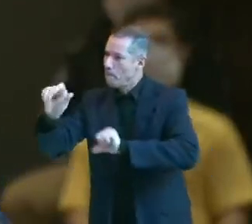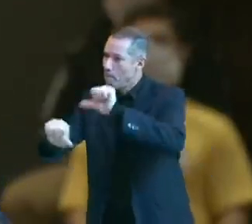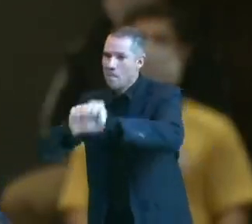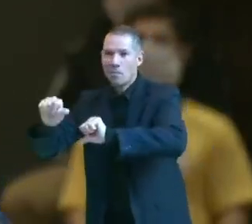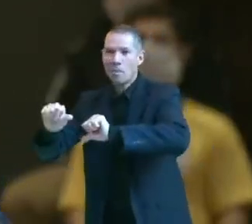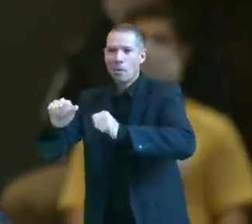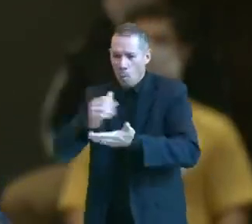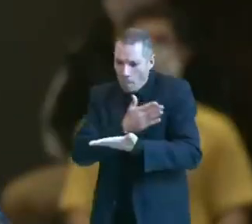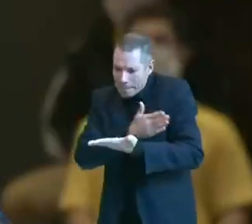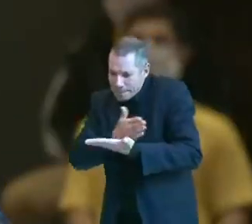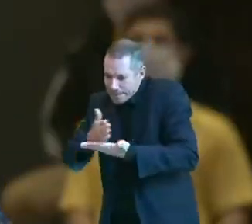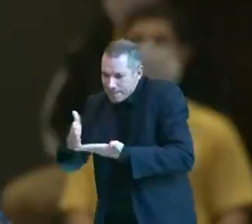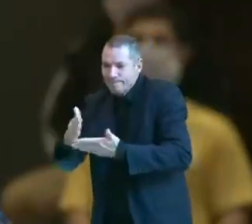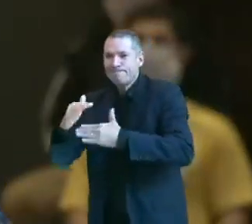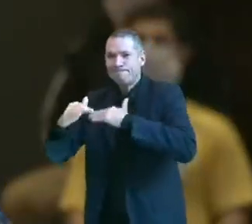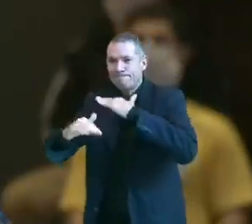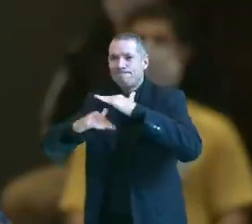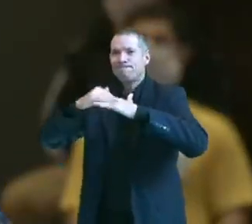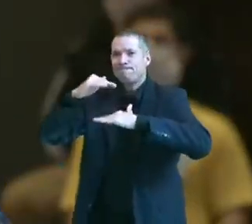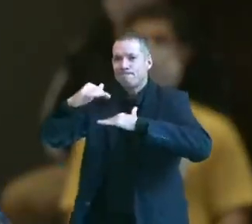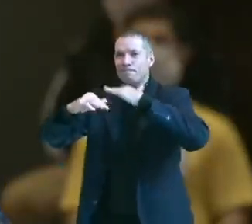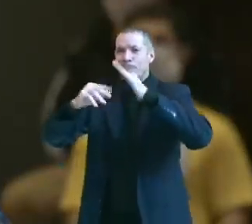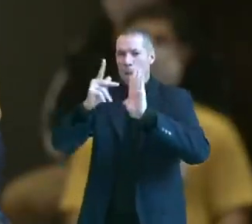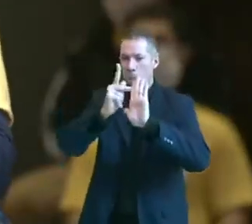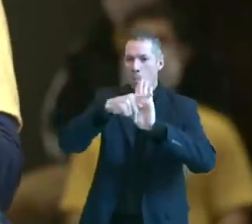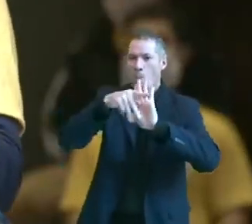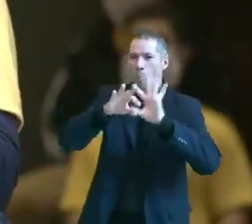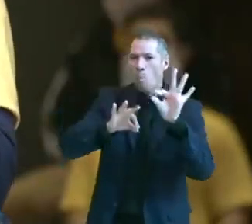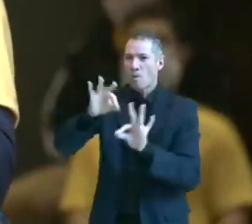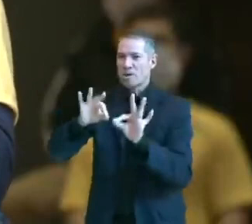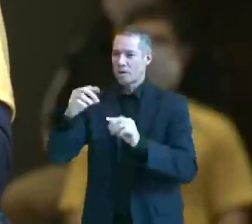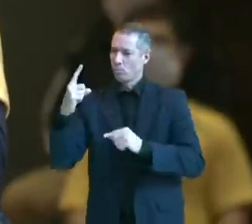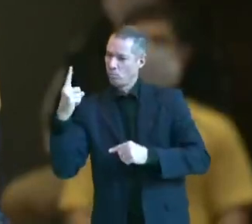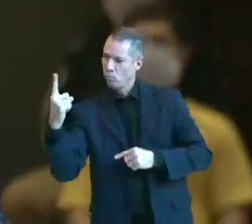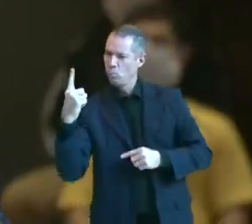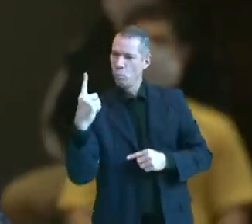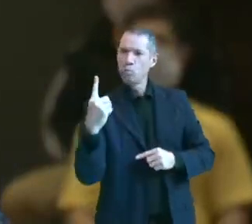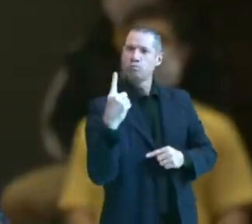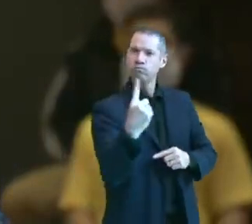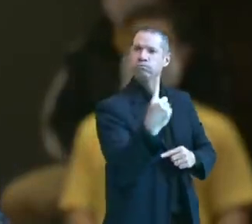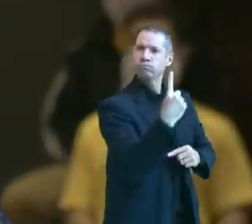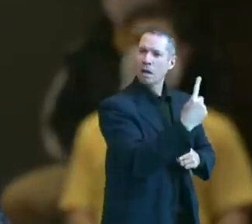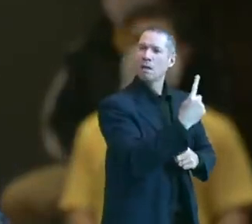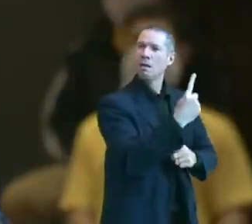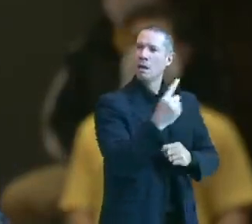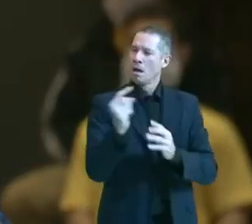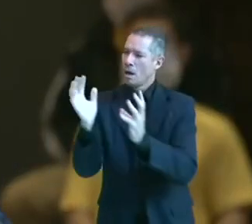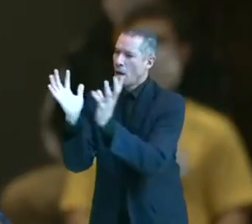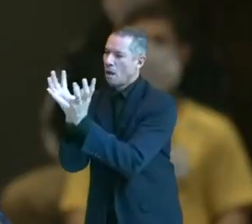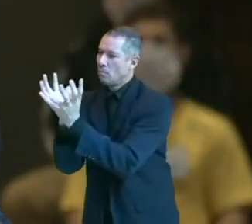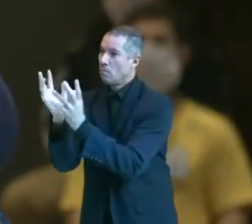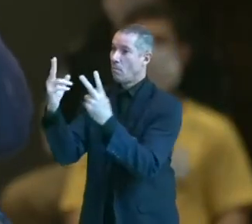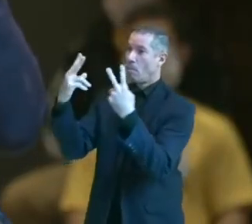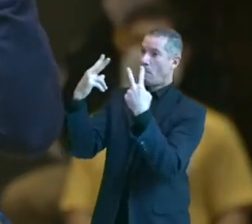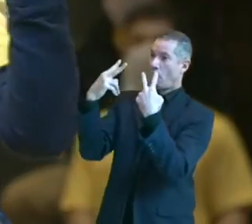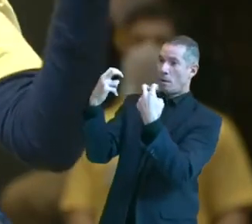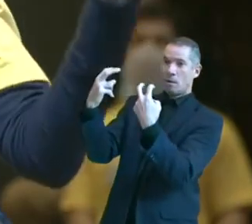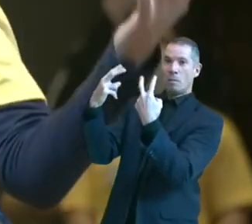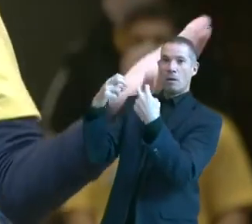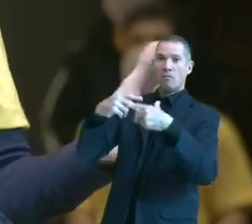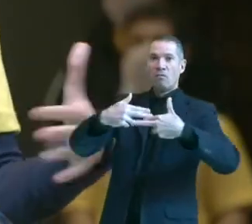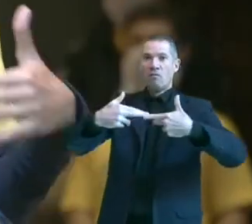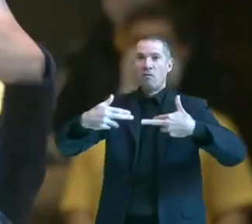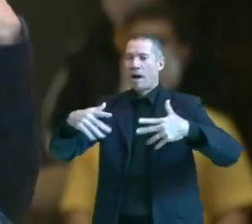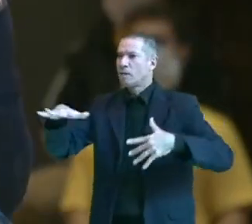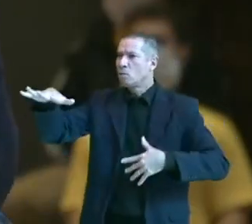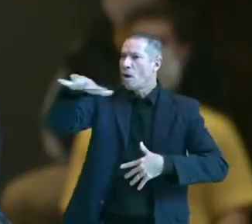começamos devagarinho aquele projeto ali, com um, com outro. E eles foram vendo que várias